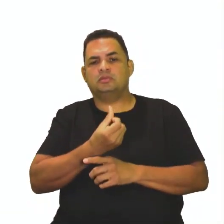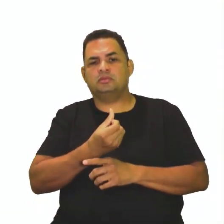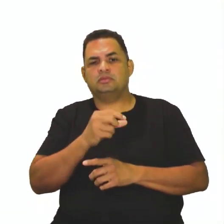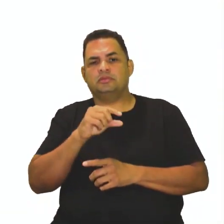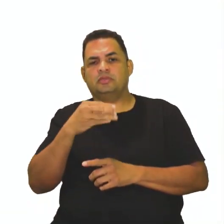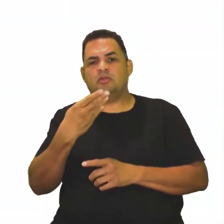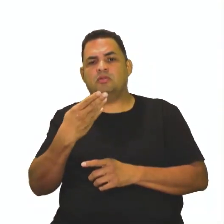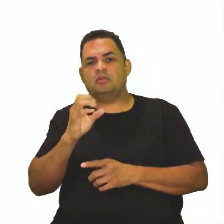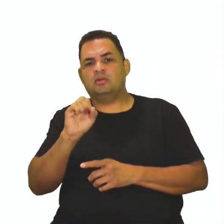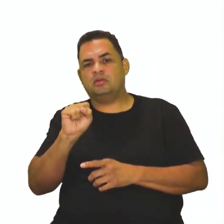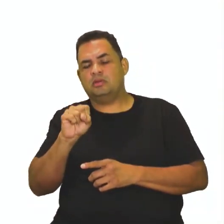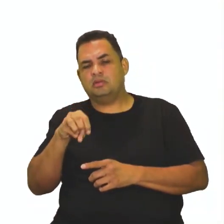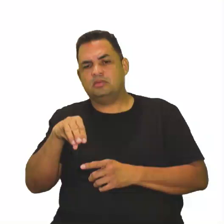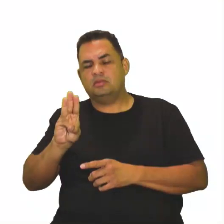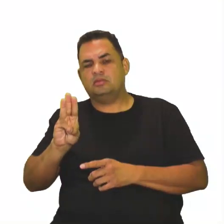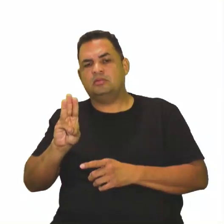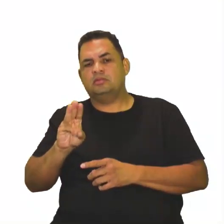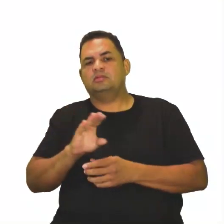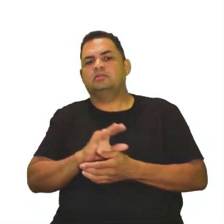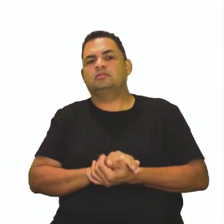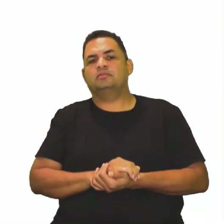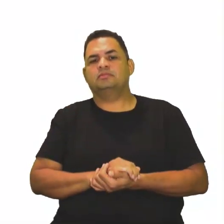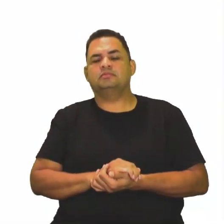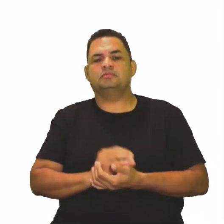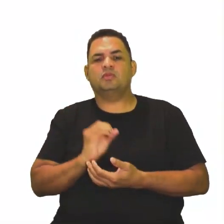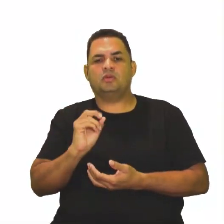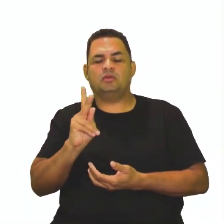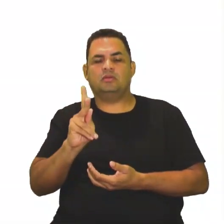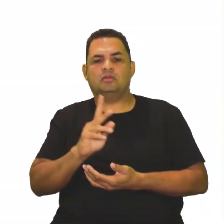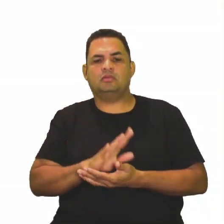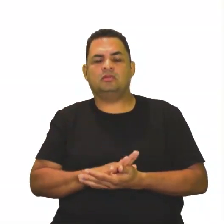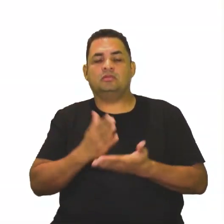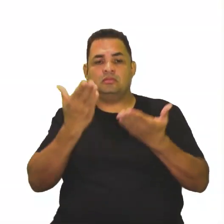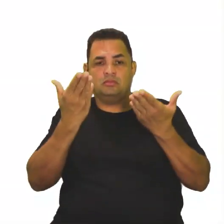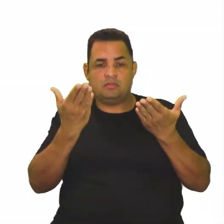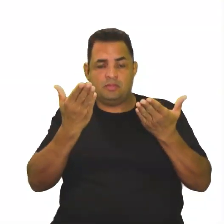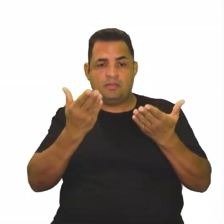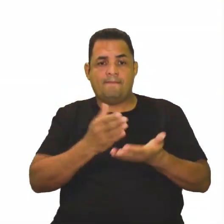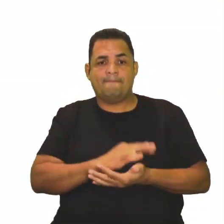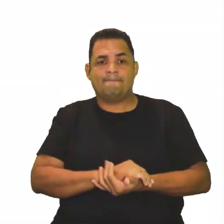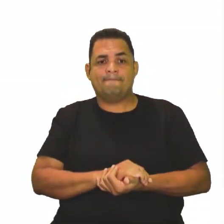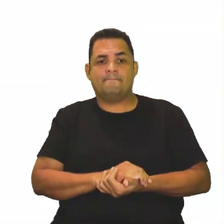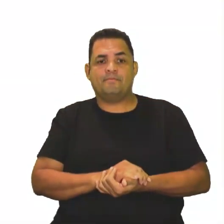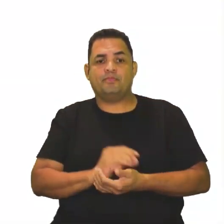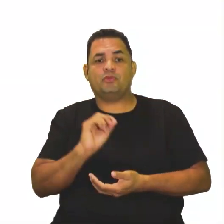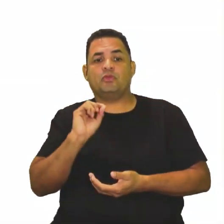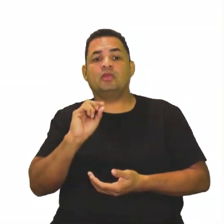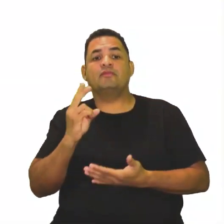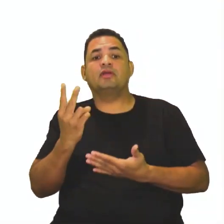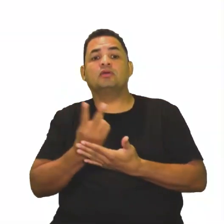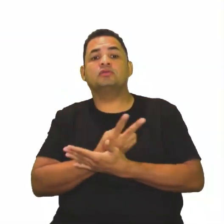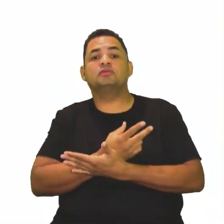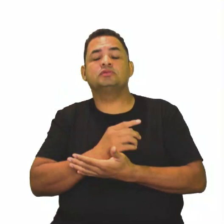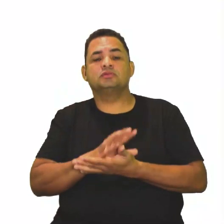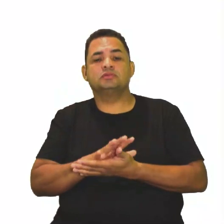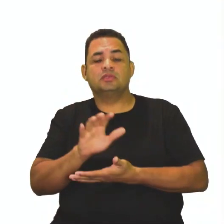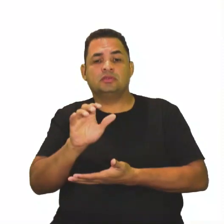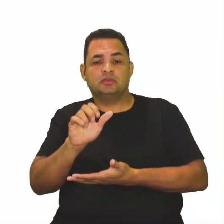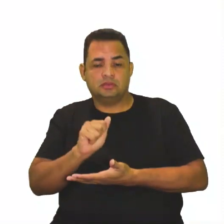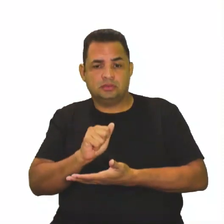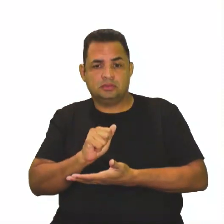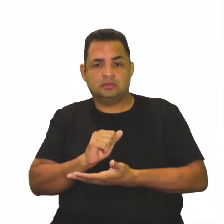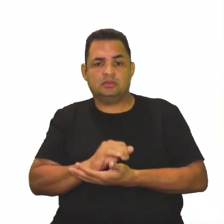de 6,48 watts, ok? Nesse caso aqui, o que vai acontecer? Se eu